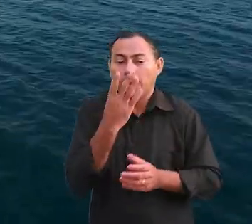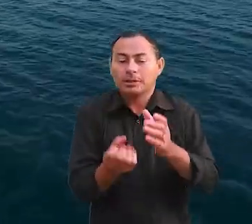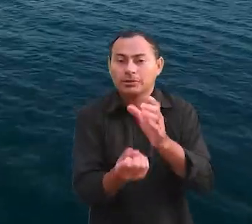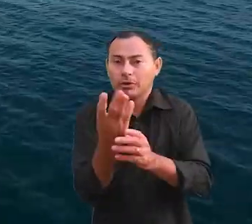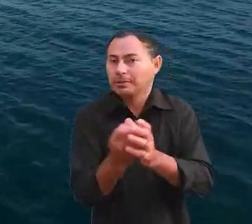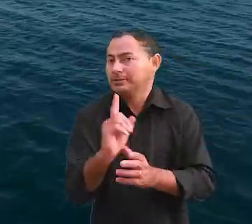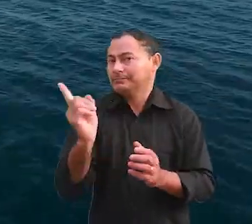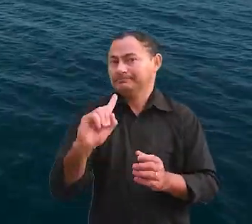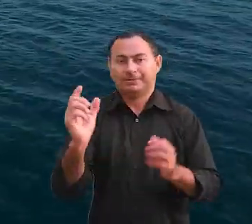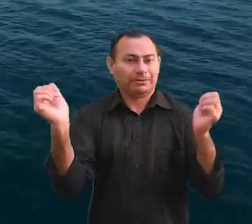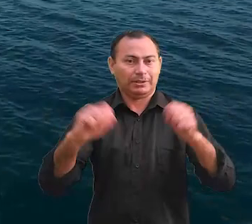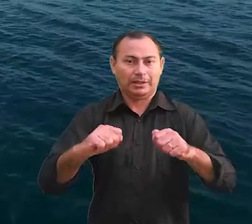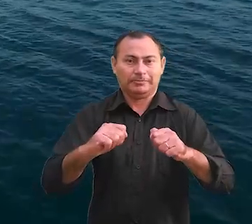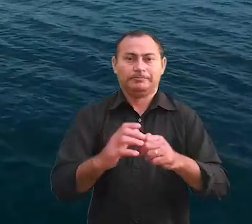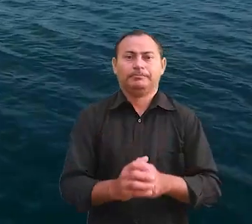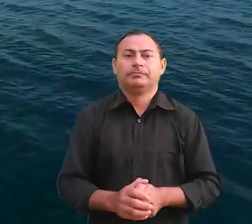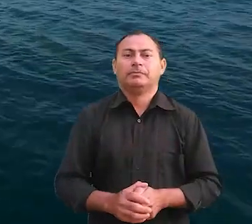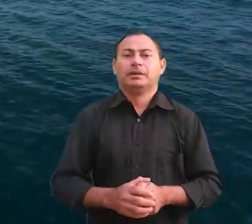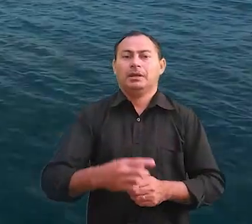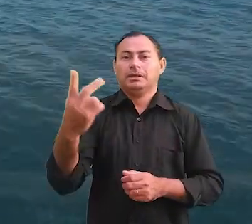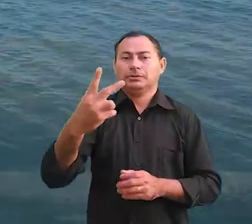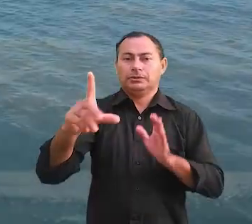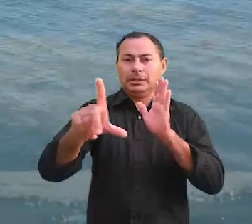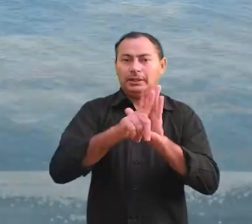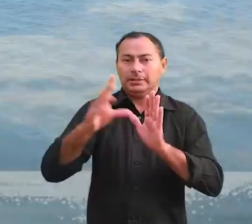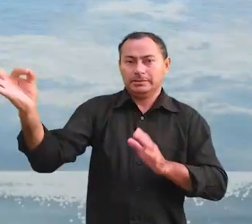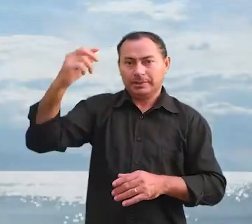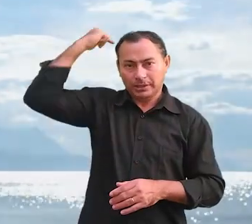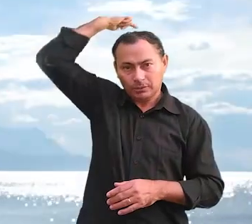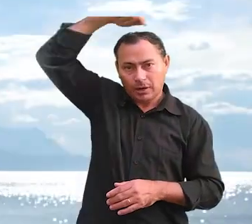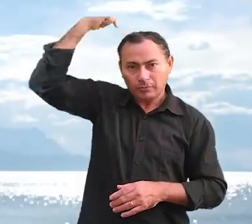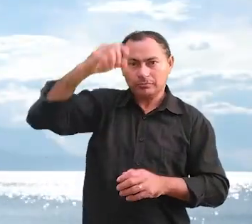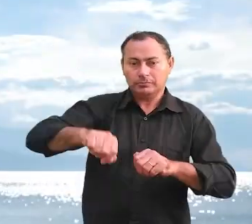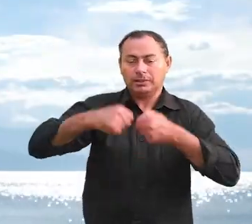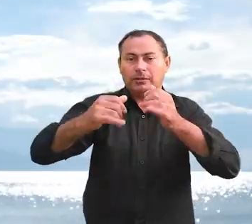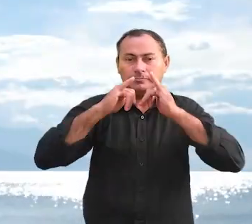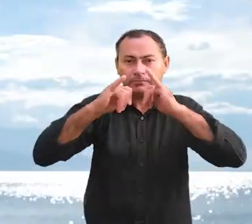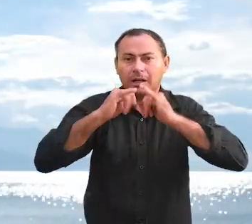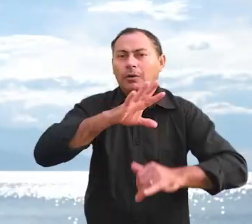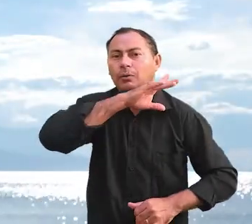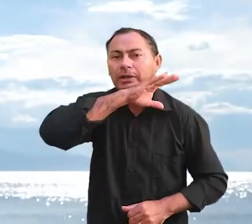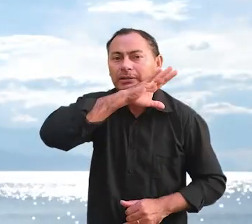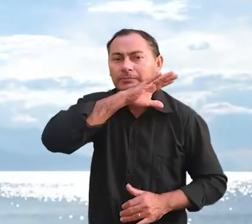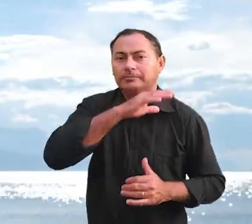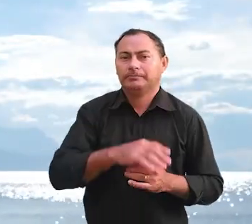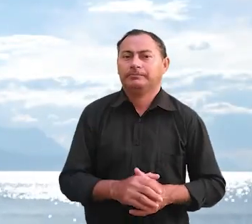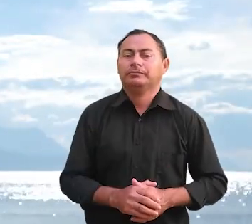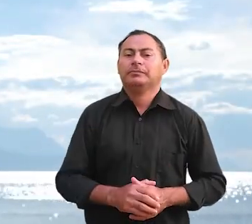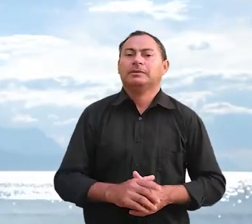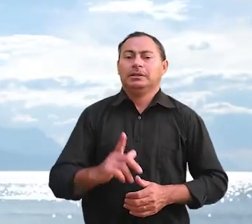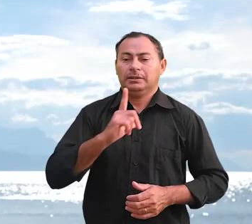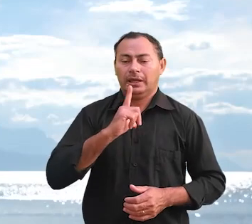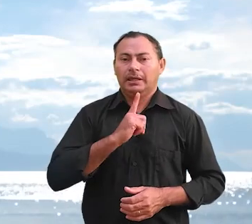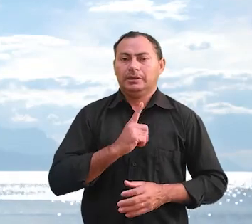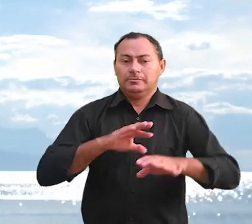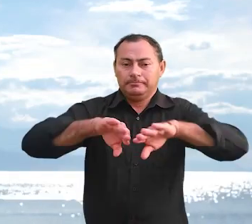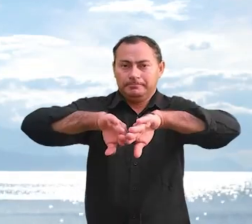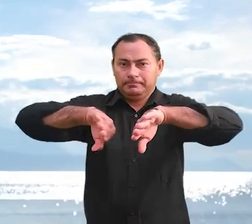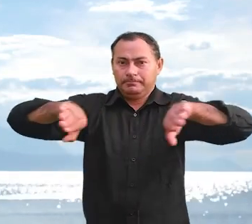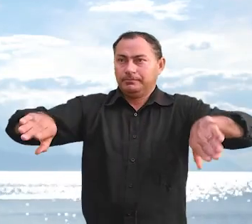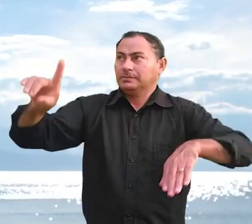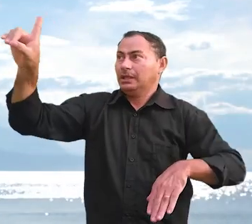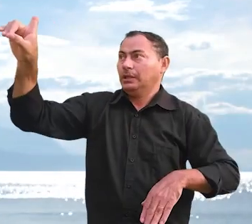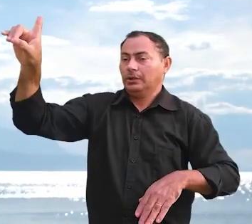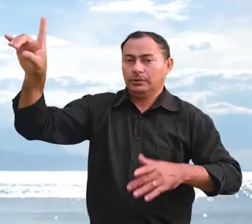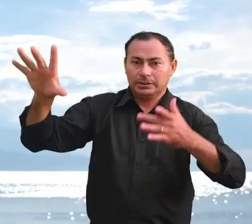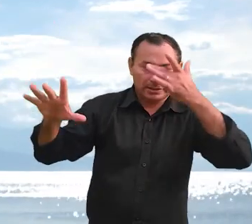Deus através das boas obras não dá a segunda lei espiritual traz uma notícia ruim Existe uma